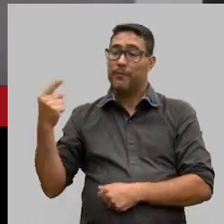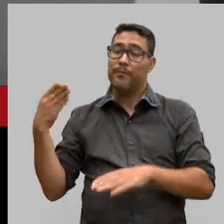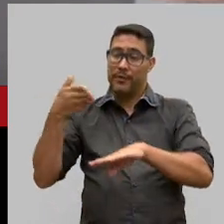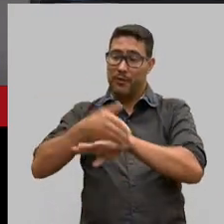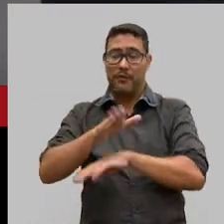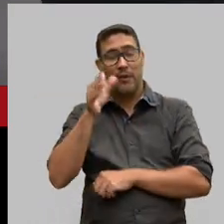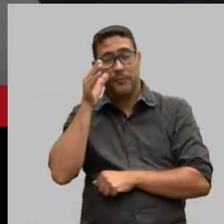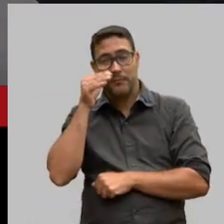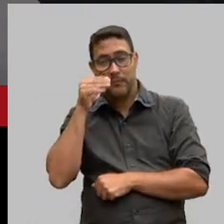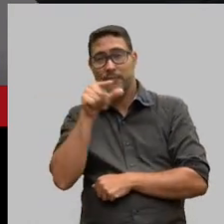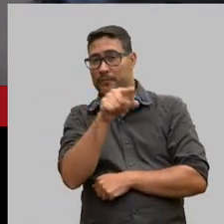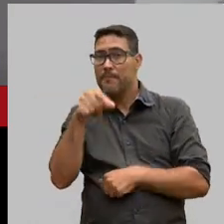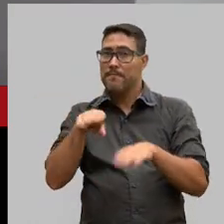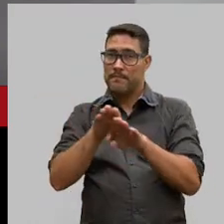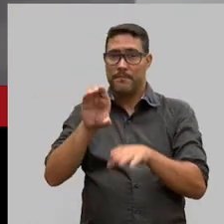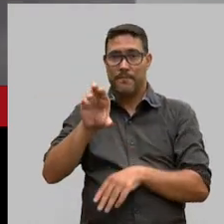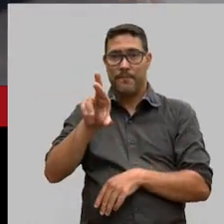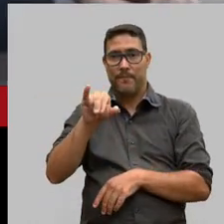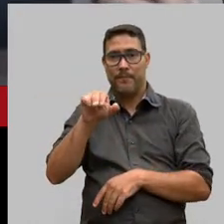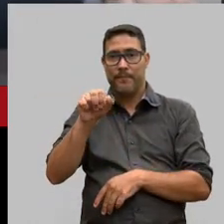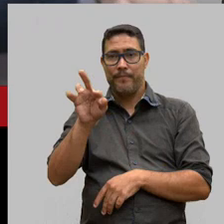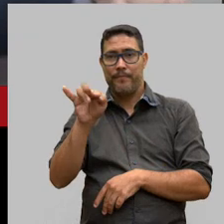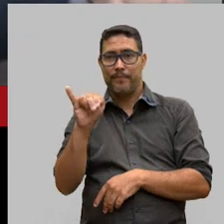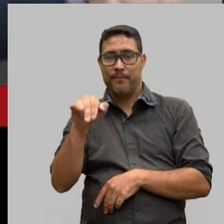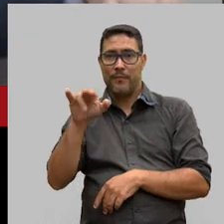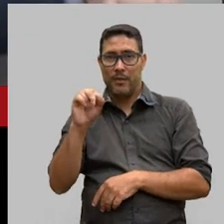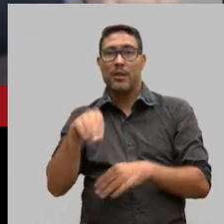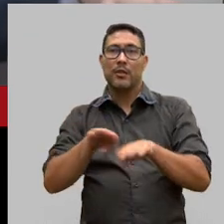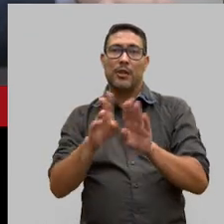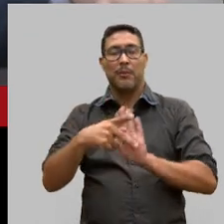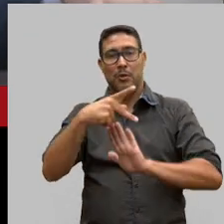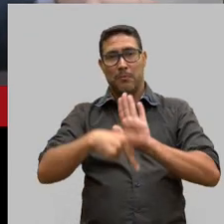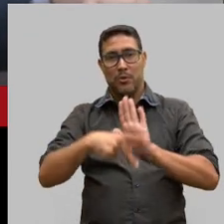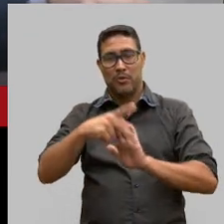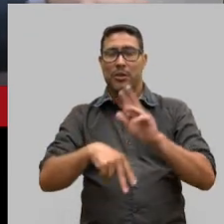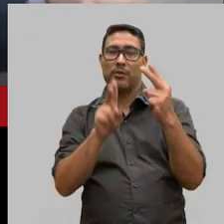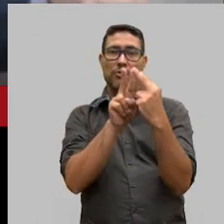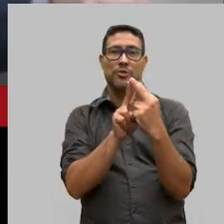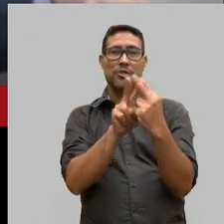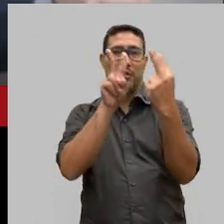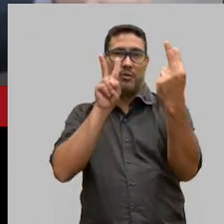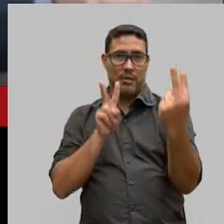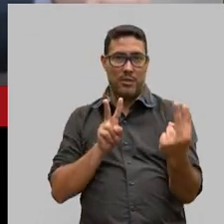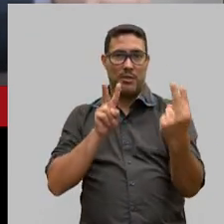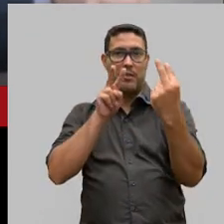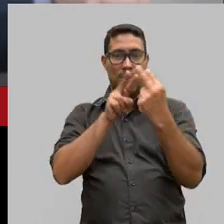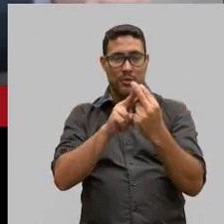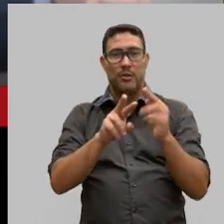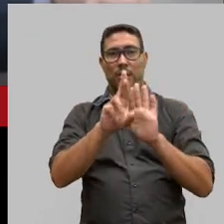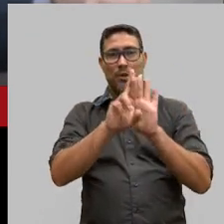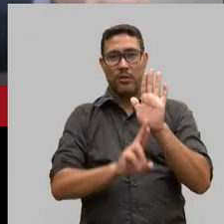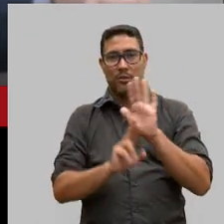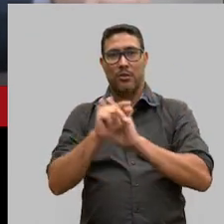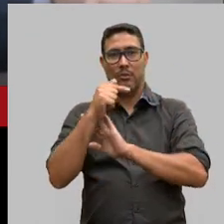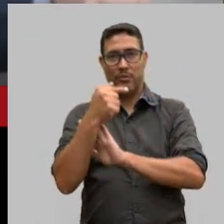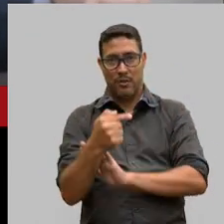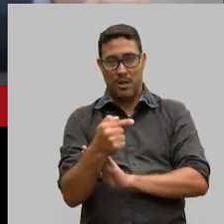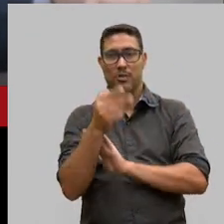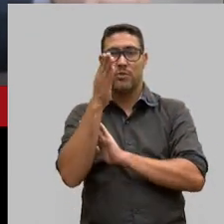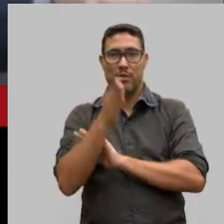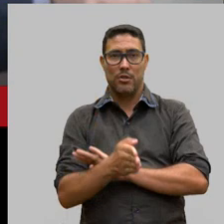e também para realizar o projeto de extensão que veio aí através da resolução 7 do MEC de